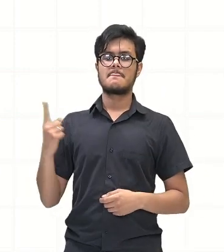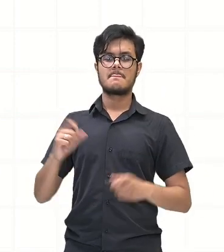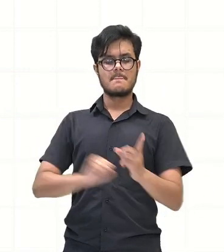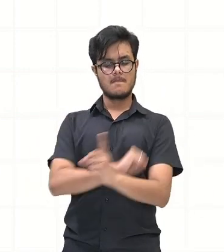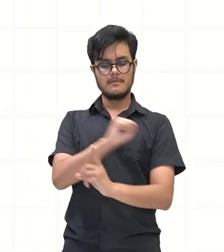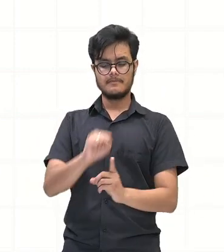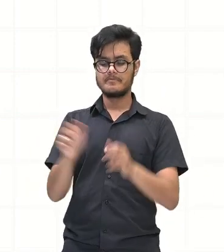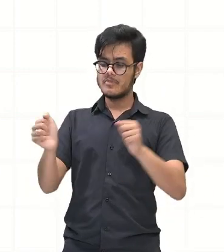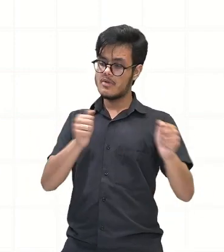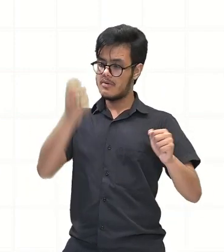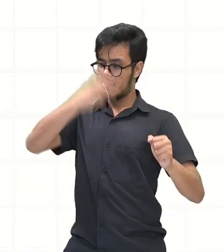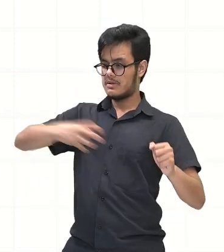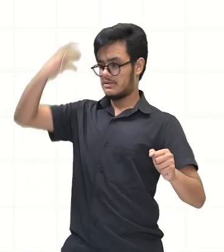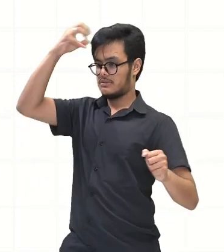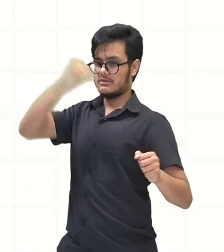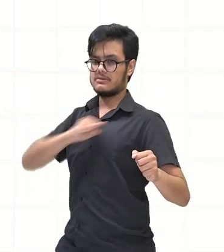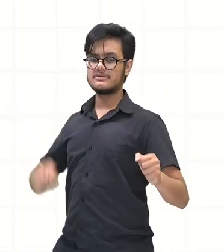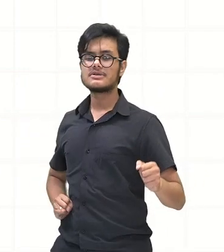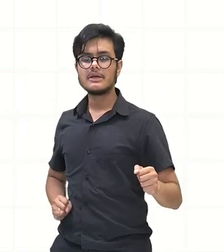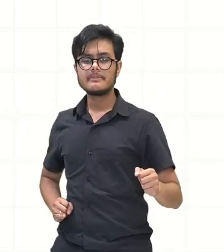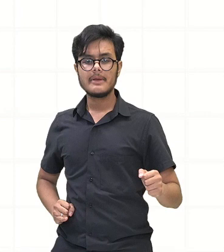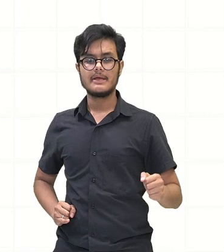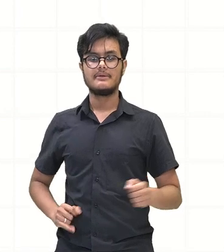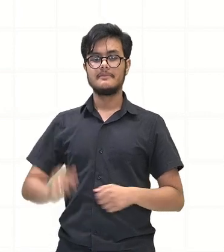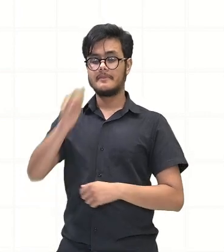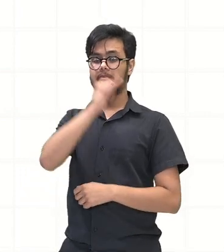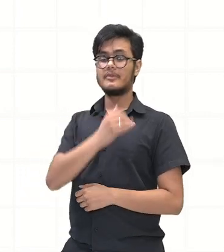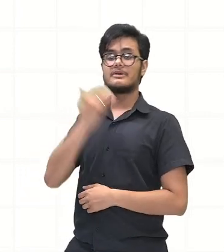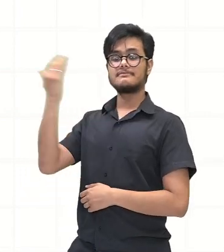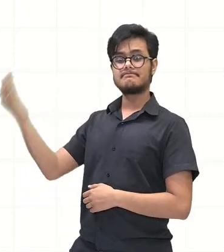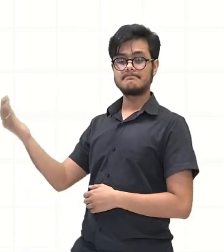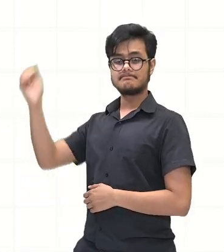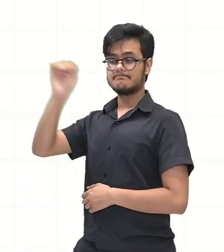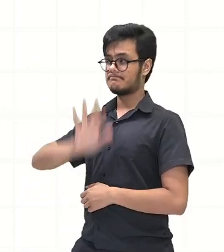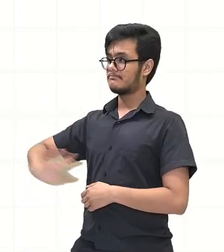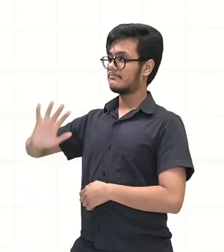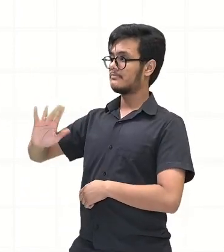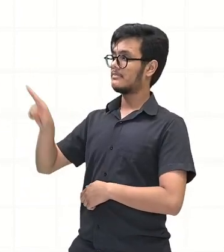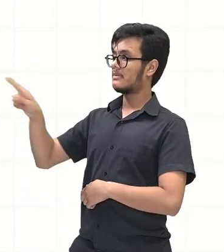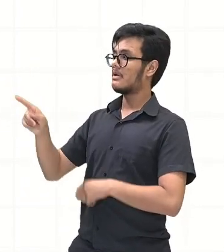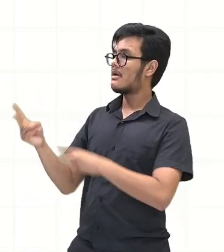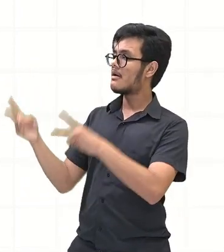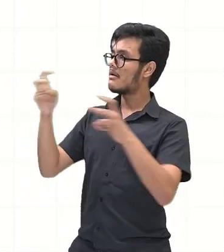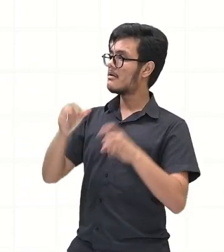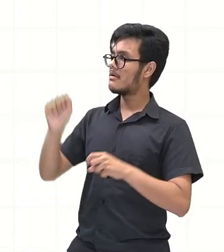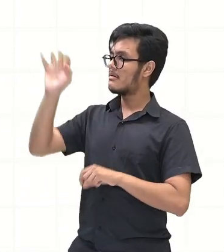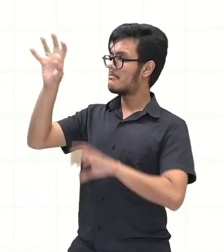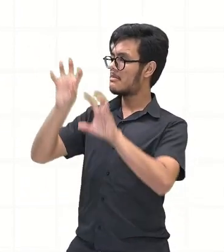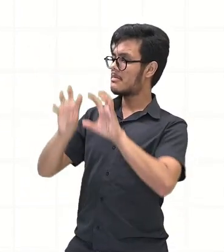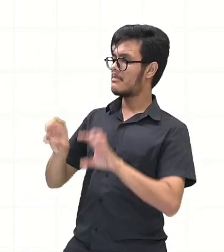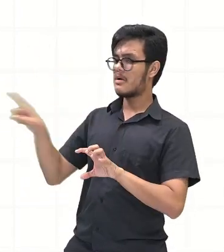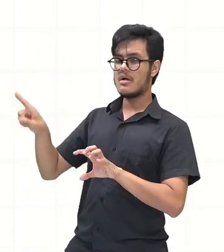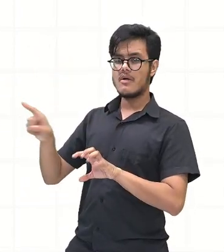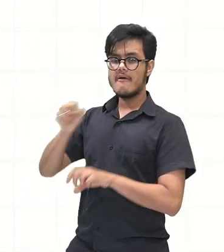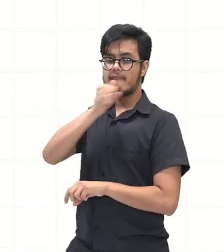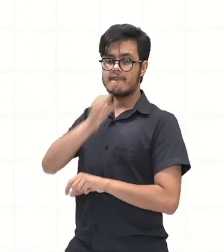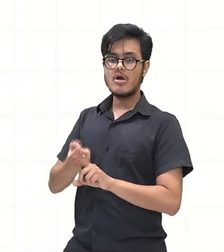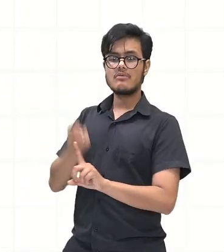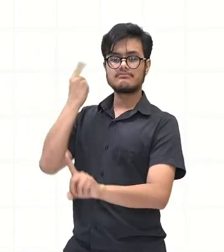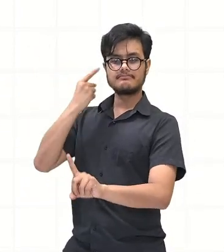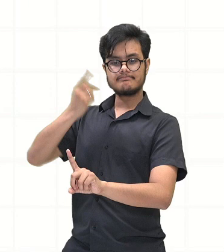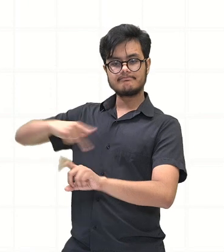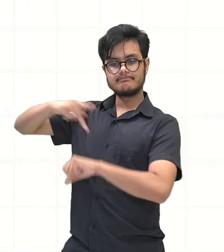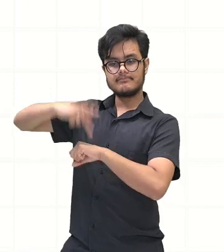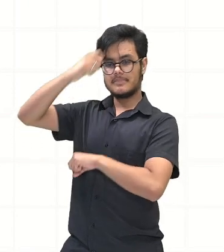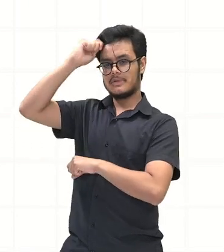poder desses reinos. Olhem aqui nesse mapa, em que nós vamos observar os antigos reinos